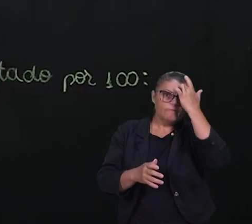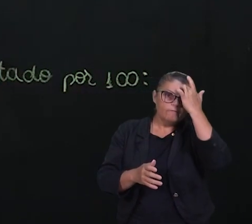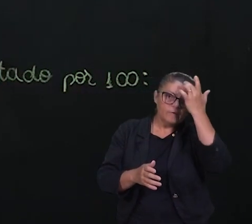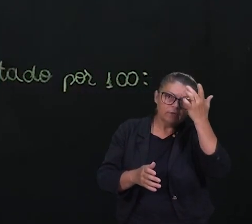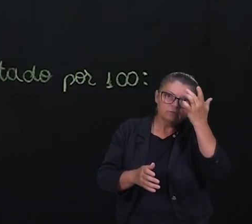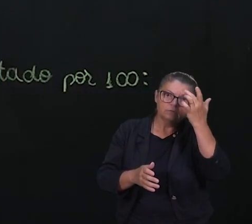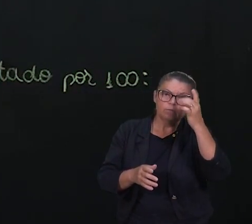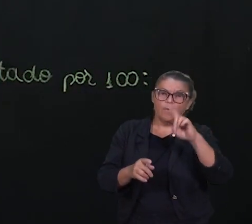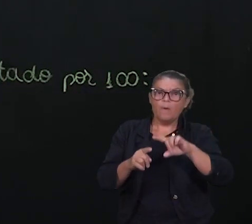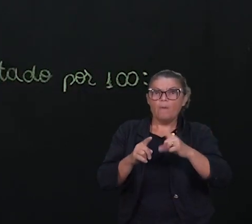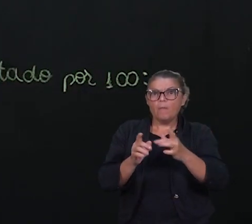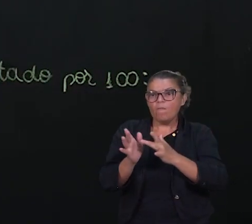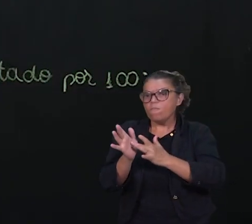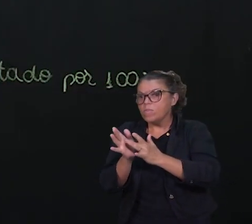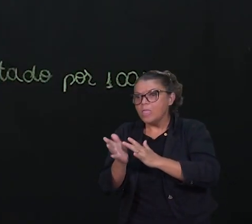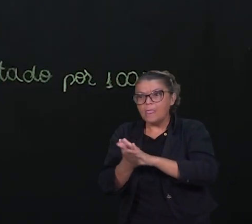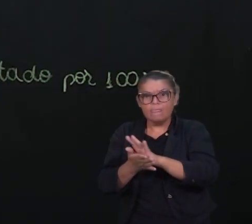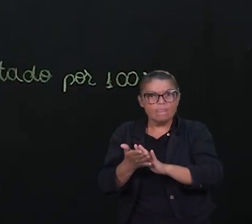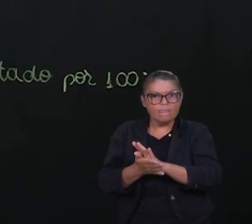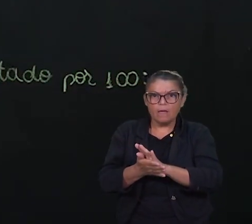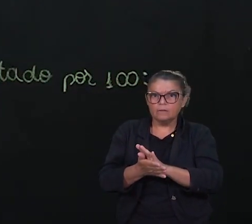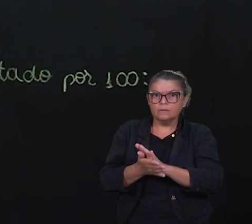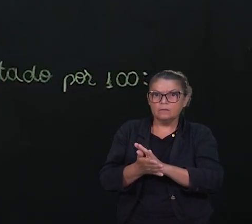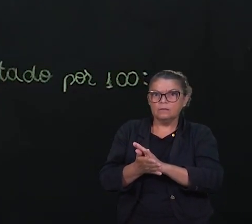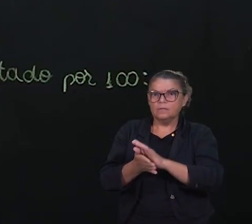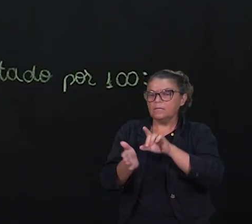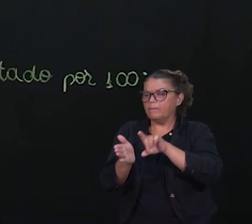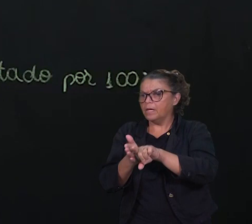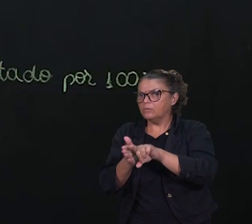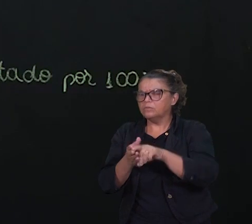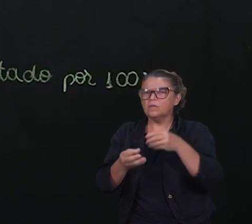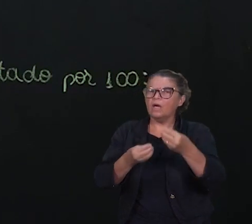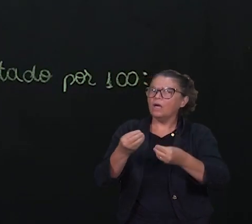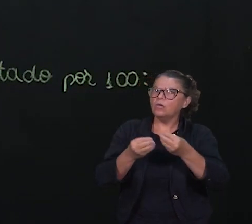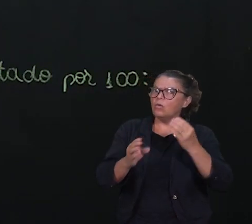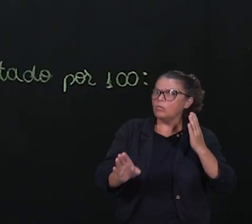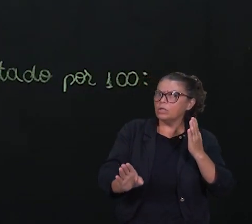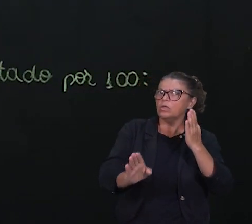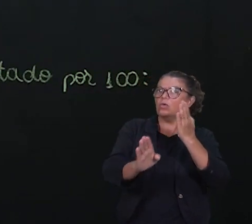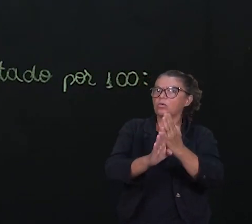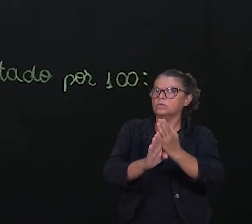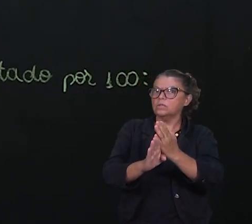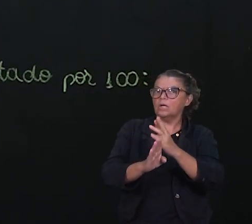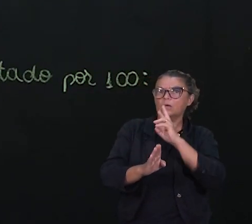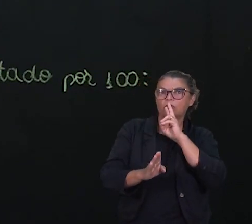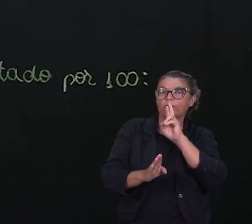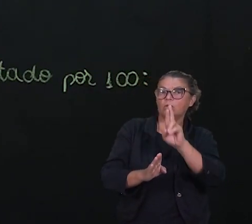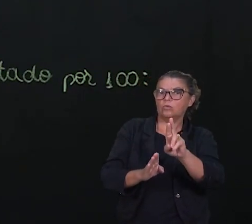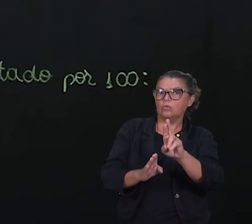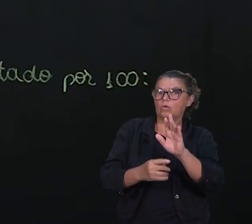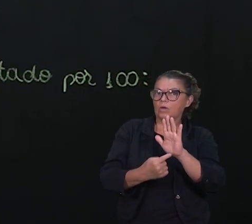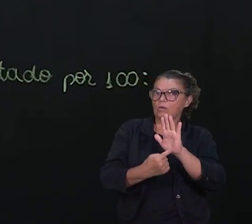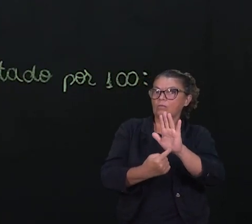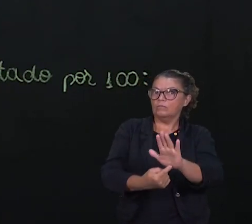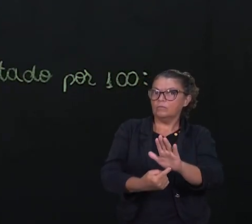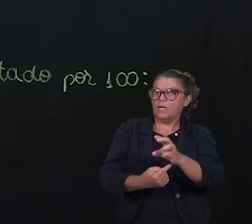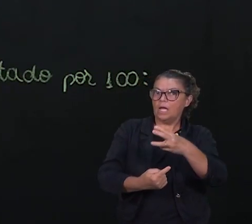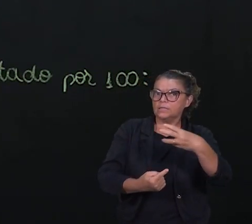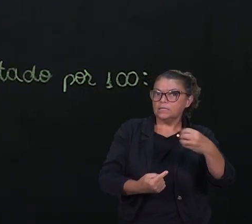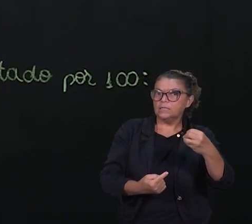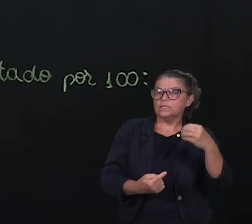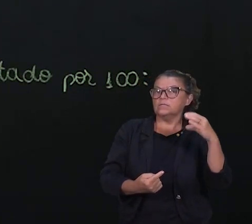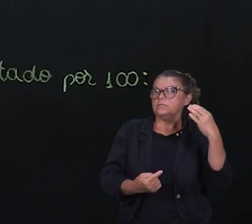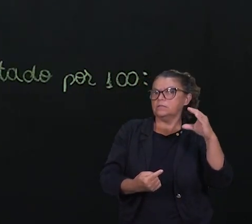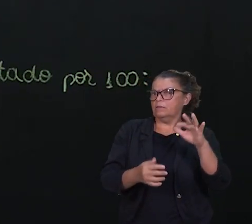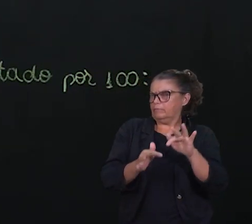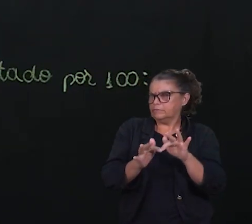ela não tivesse dito em nenhum momento no seu problema. Como é que a gente faz para achar esse valor referente aos 30